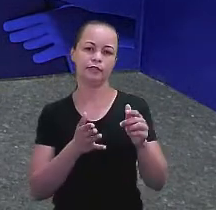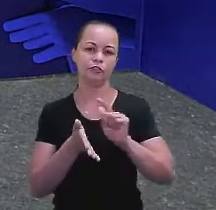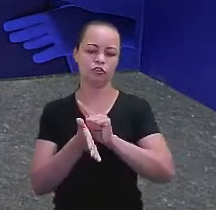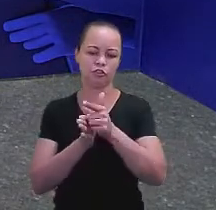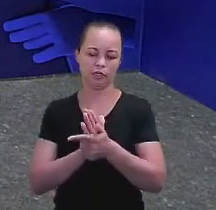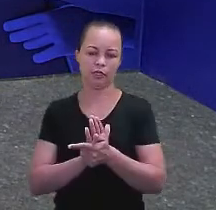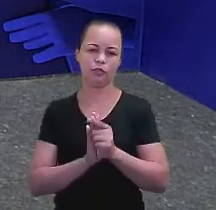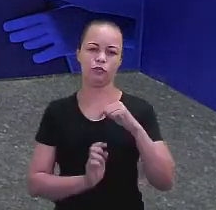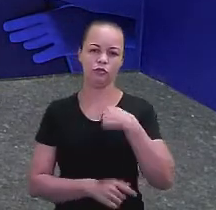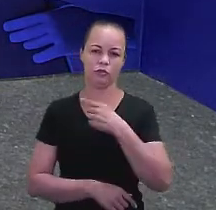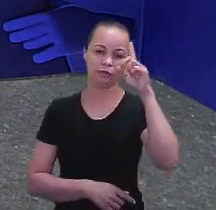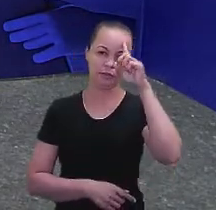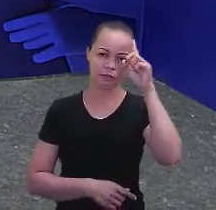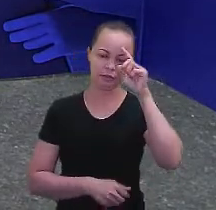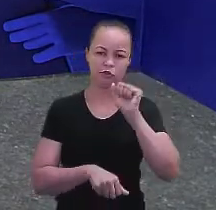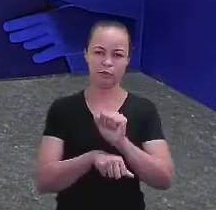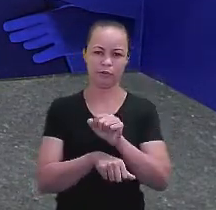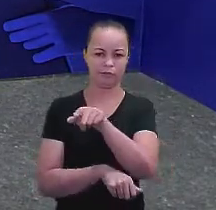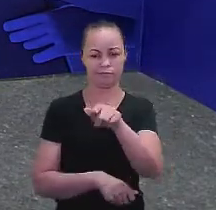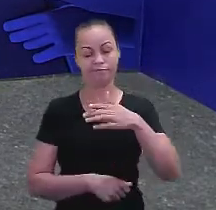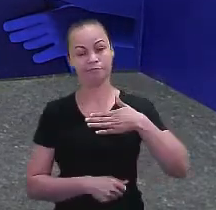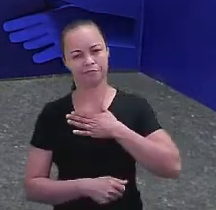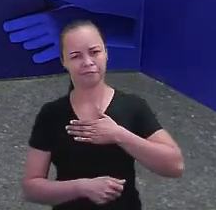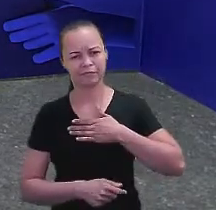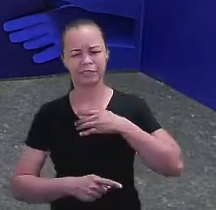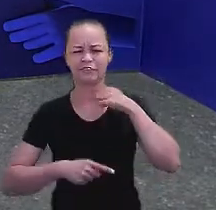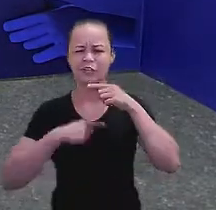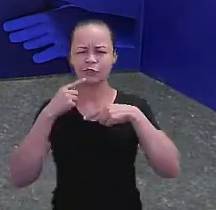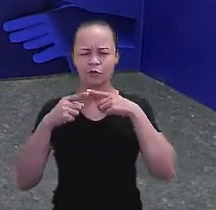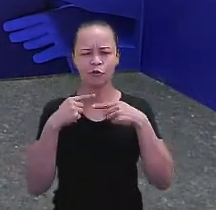que vocês tenham gostado. Qualquer dúvida, podem